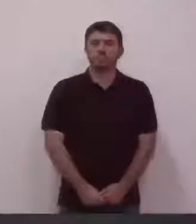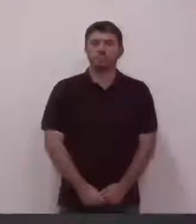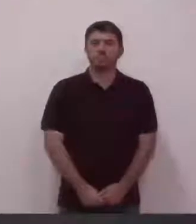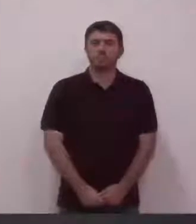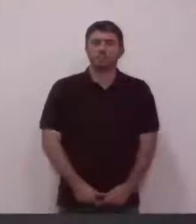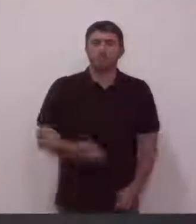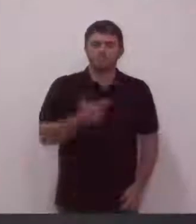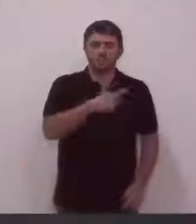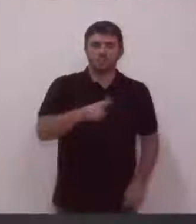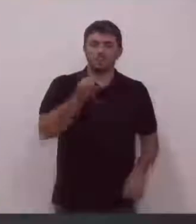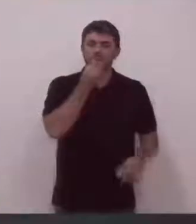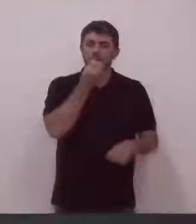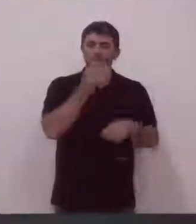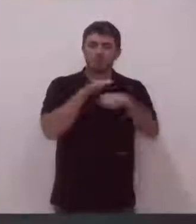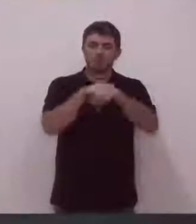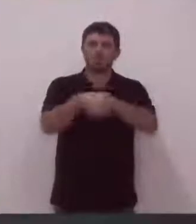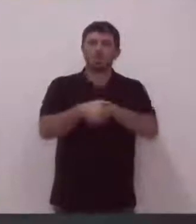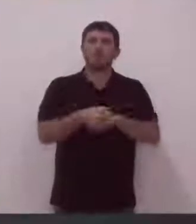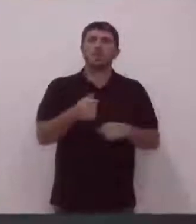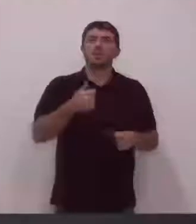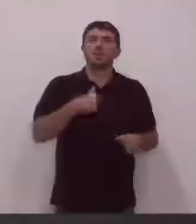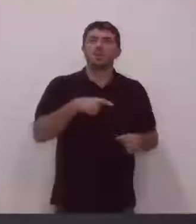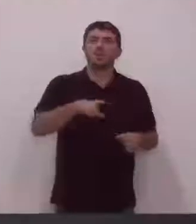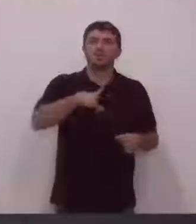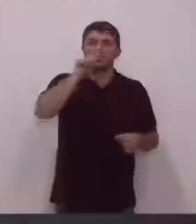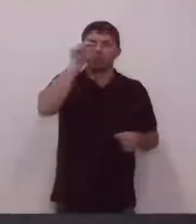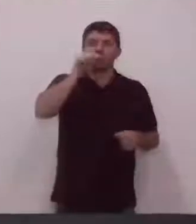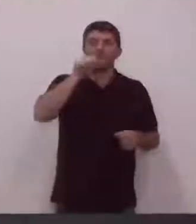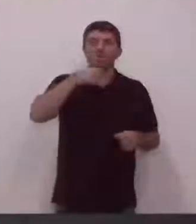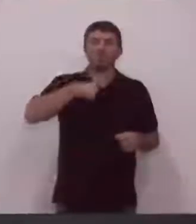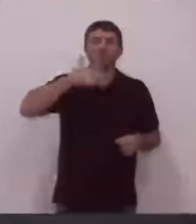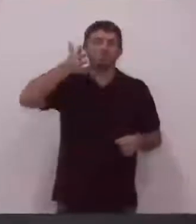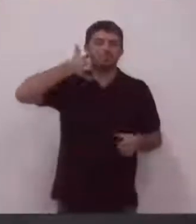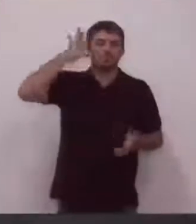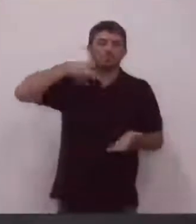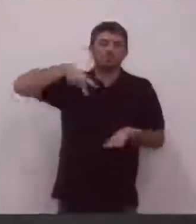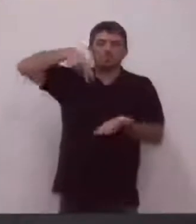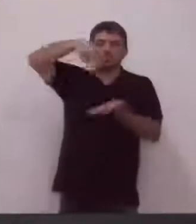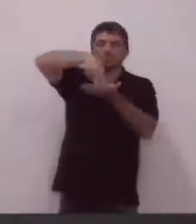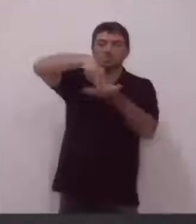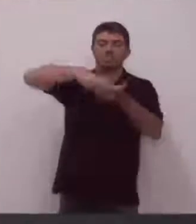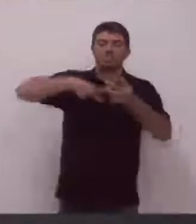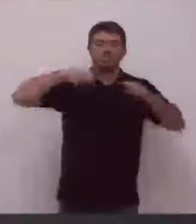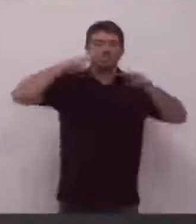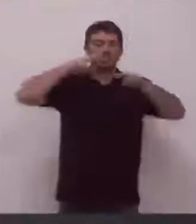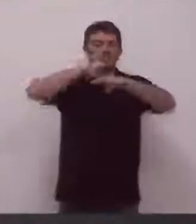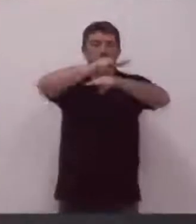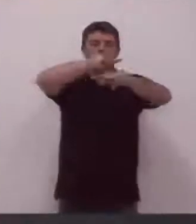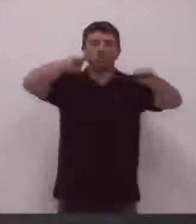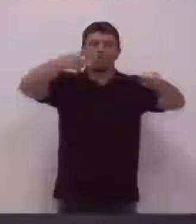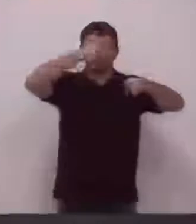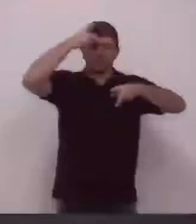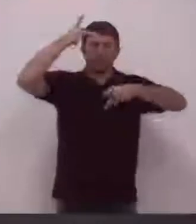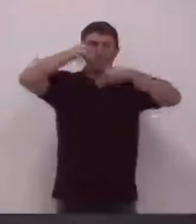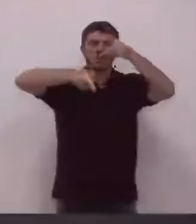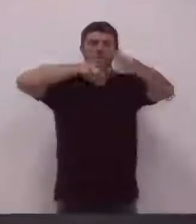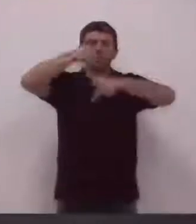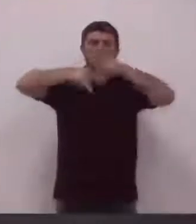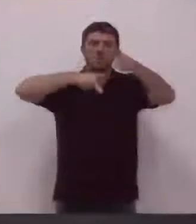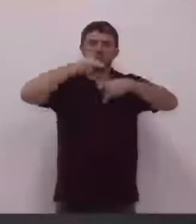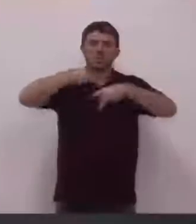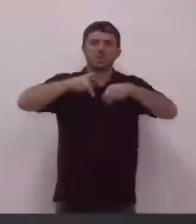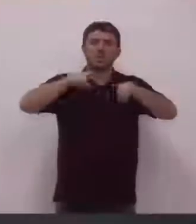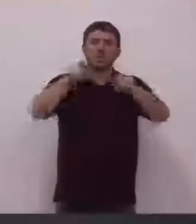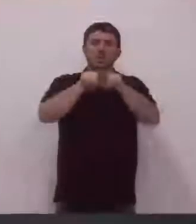Novamente, uma boa noite a todos. Eu gosto de falar daqui, senhor presidente, olhando o público, para os demais vereadores, podendo observar o